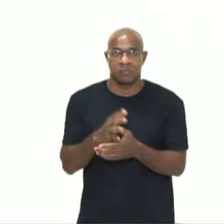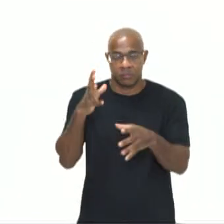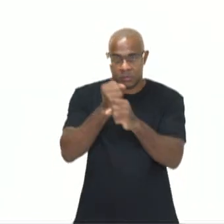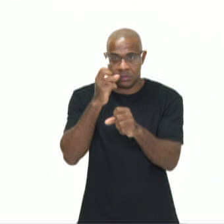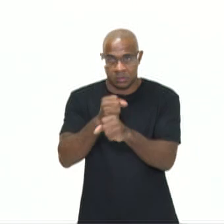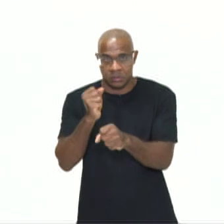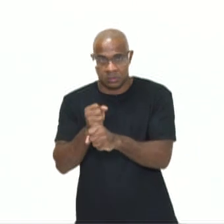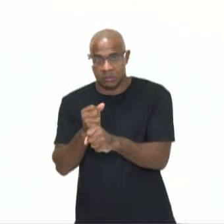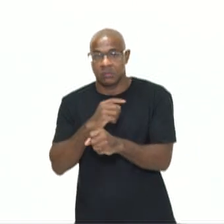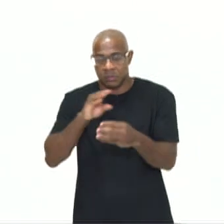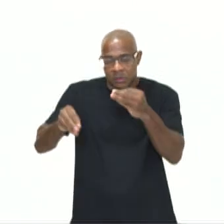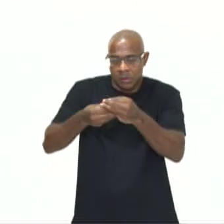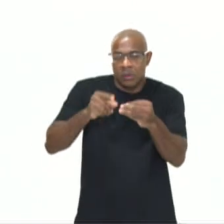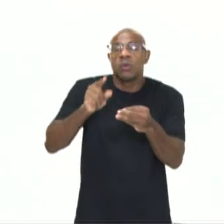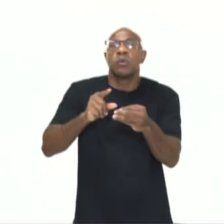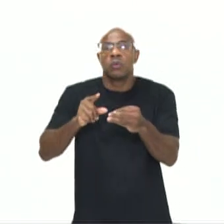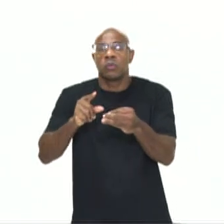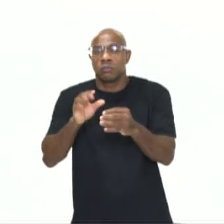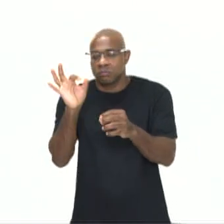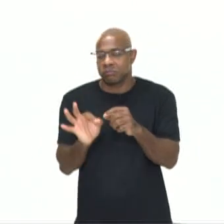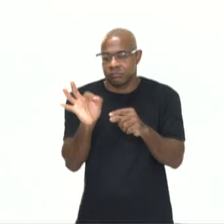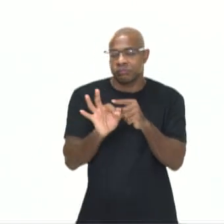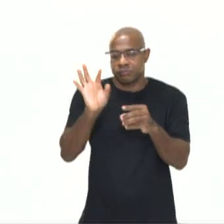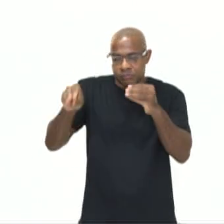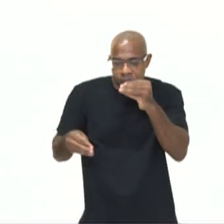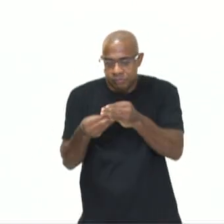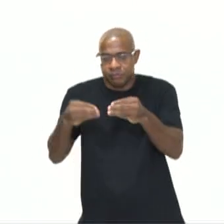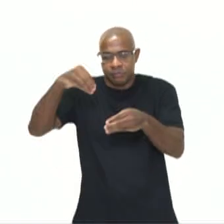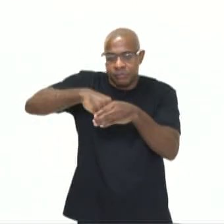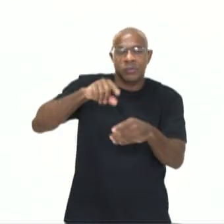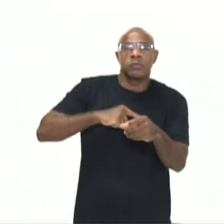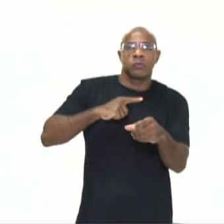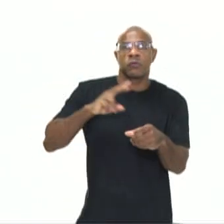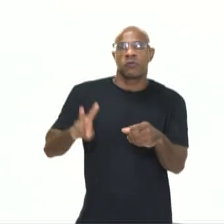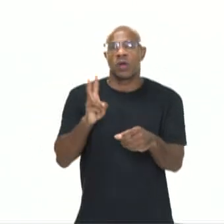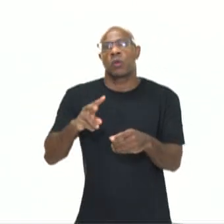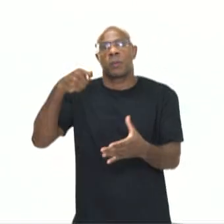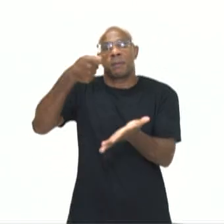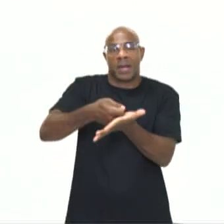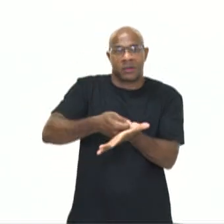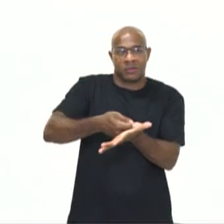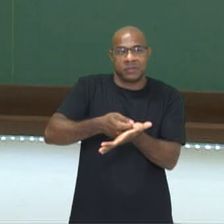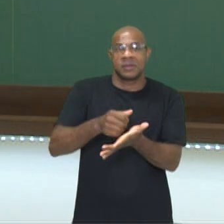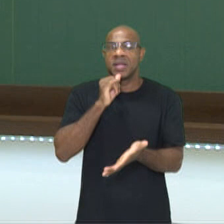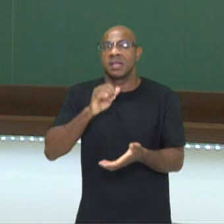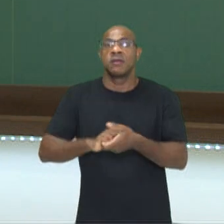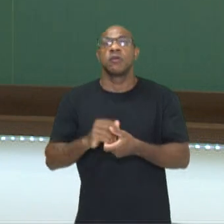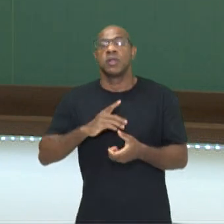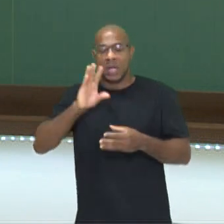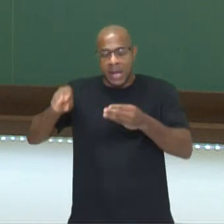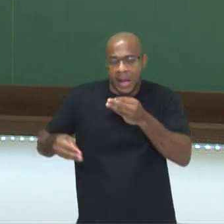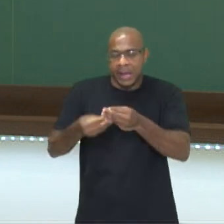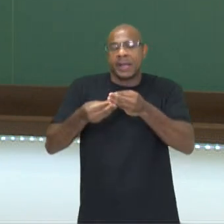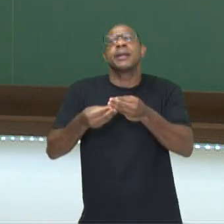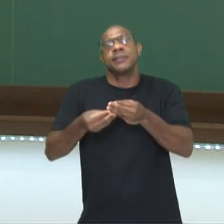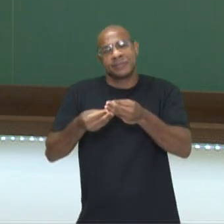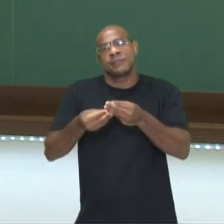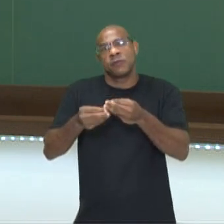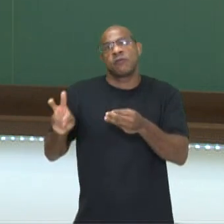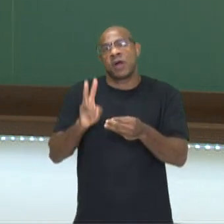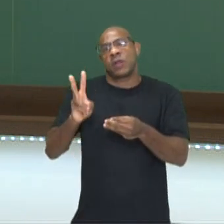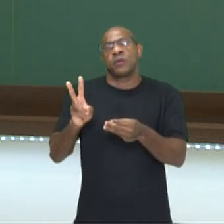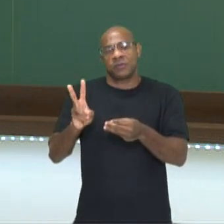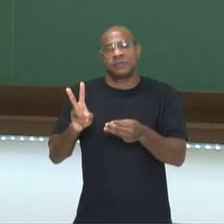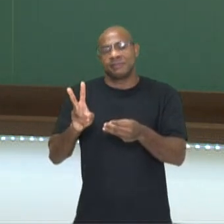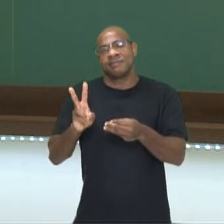financeira, chamamos de acréscimo o percentual incluído sobre um valor a ser pago. Então, eu vou acrescentar esse valor.